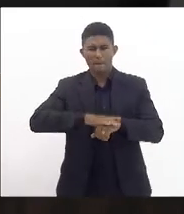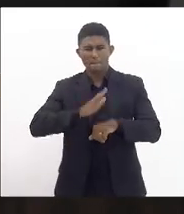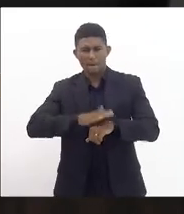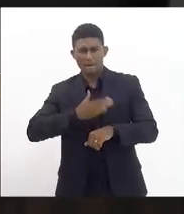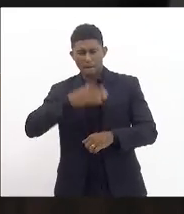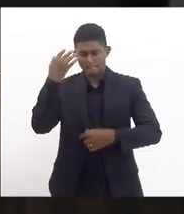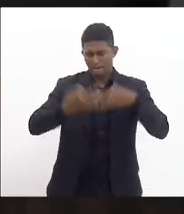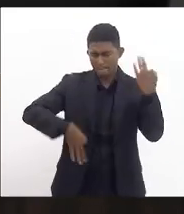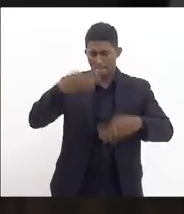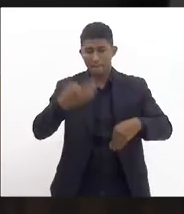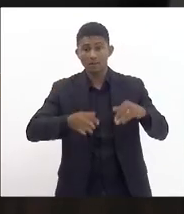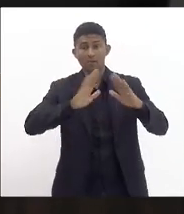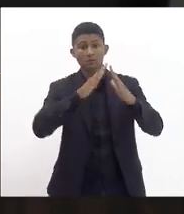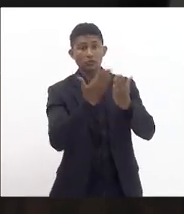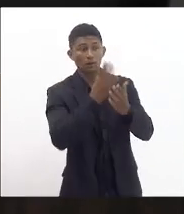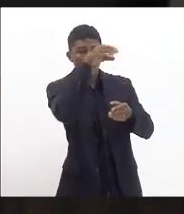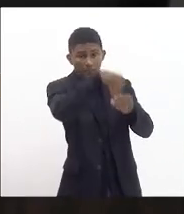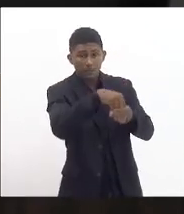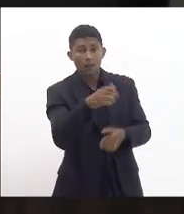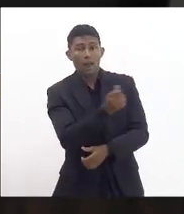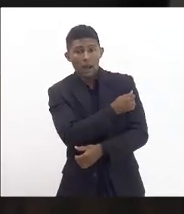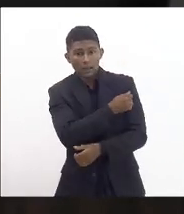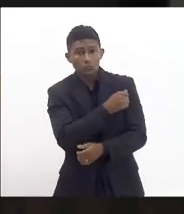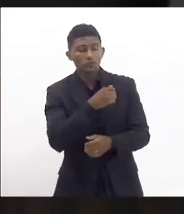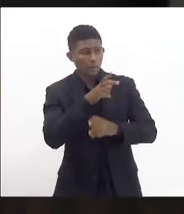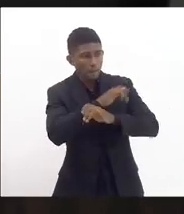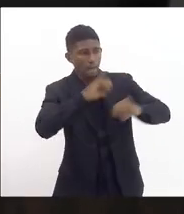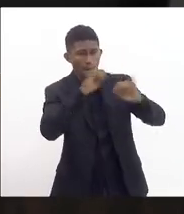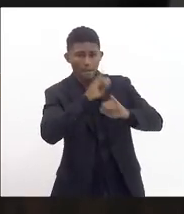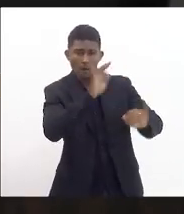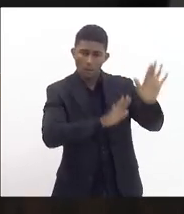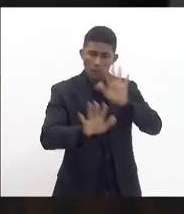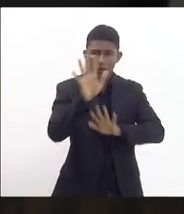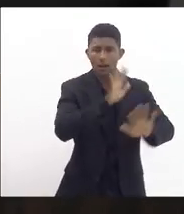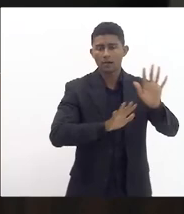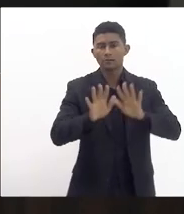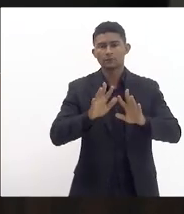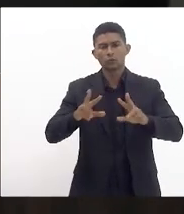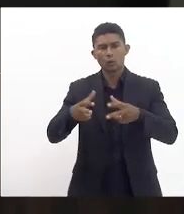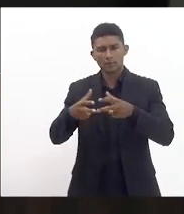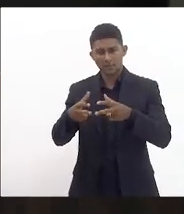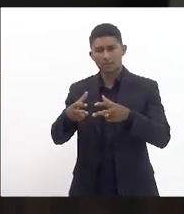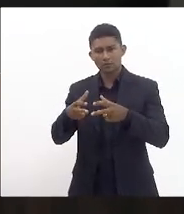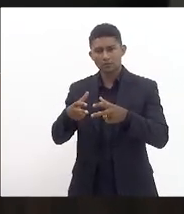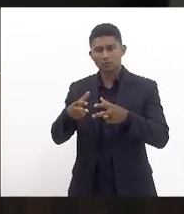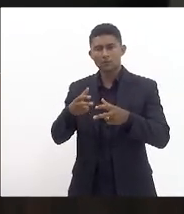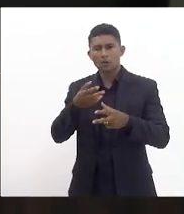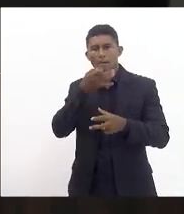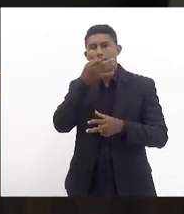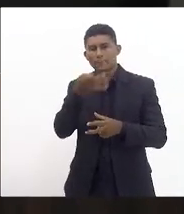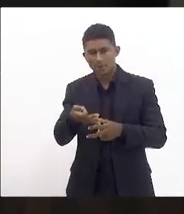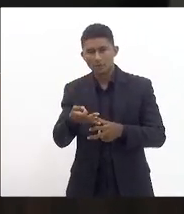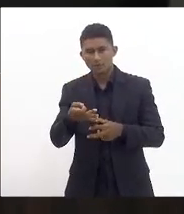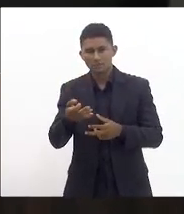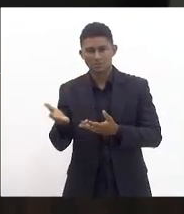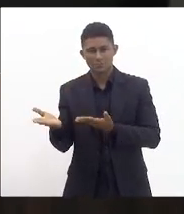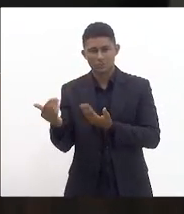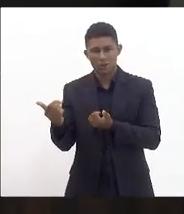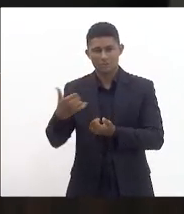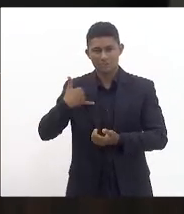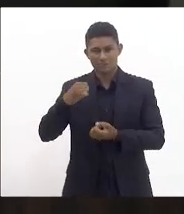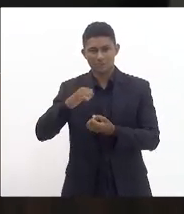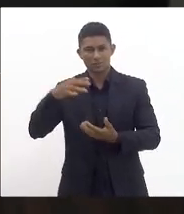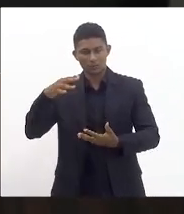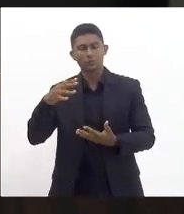da rede de ensino do Estado do Rio de Janeiro. Pareceres da Comissão de Constituição e Justiça pela condicionalidade, ação da criança, do adolescente e do idoso, favorável. De